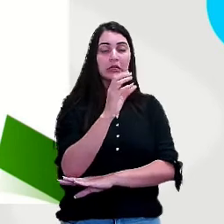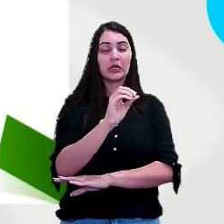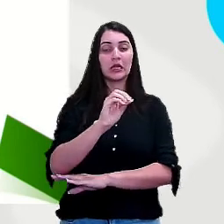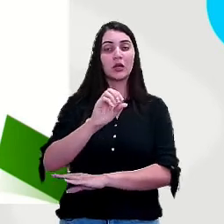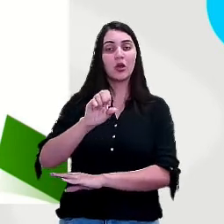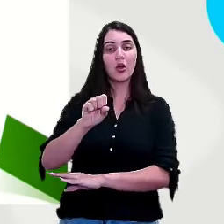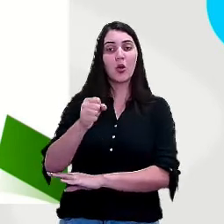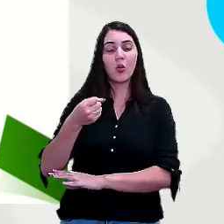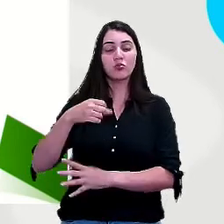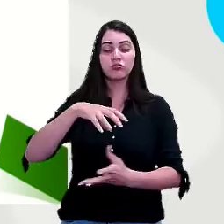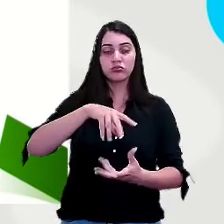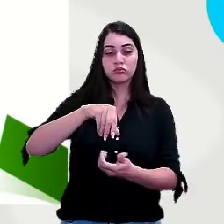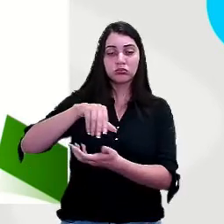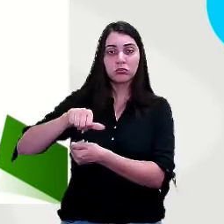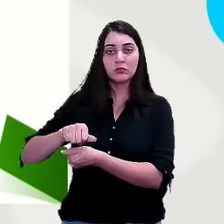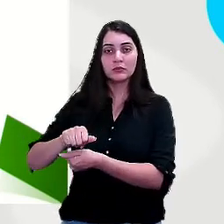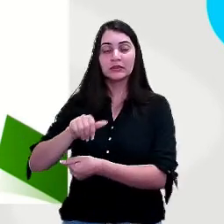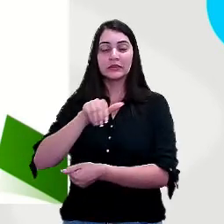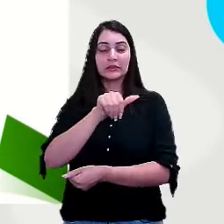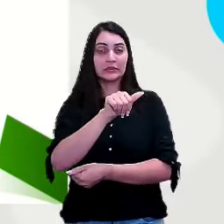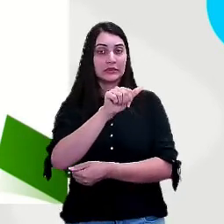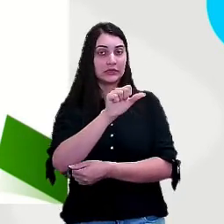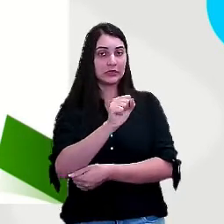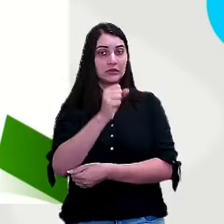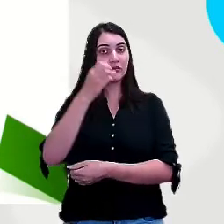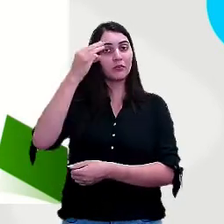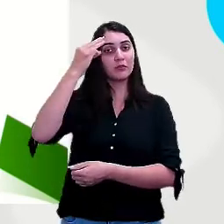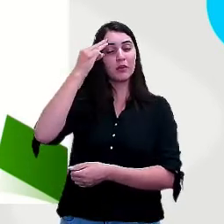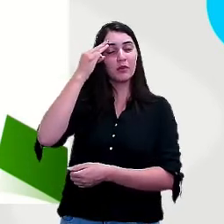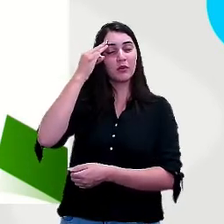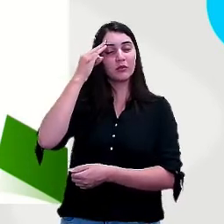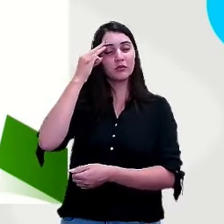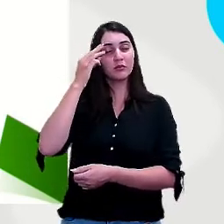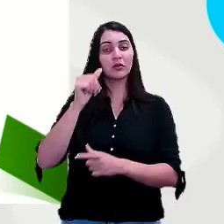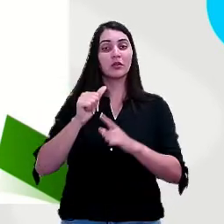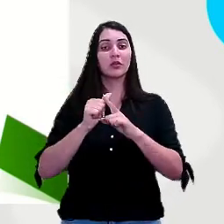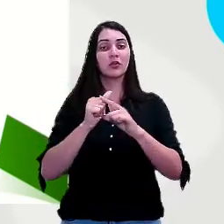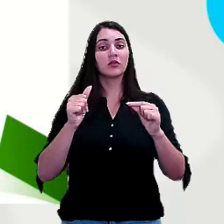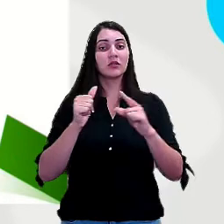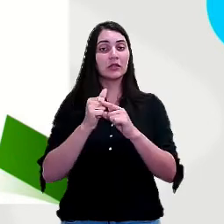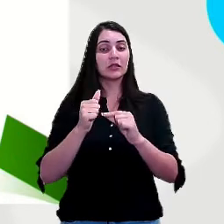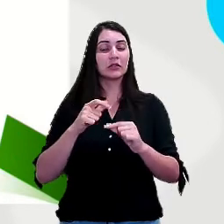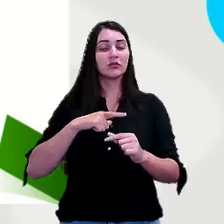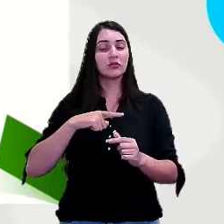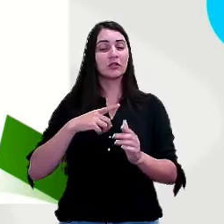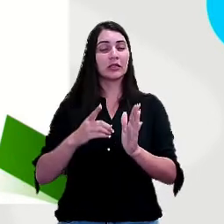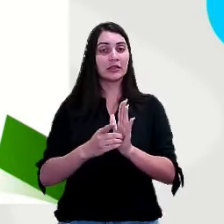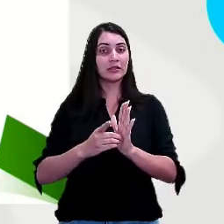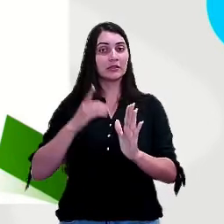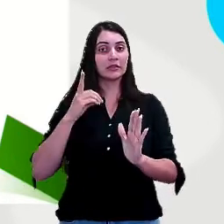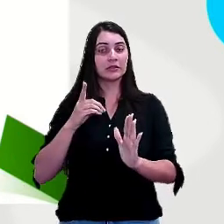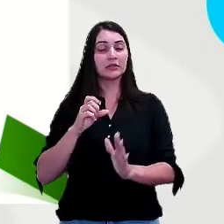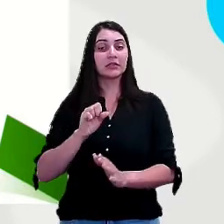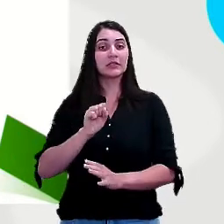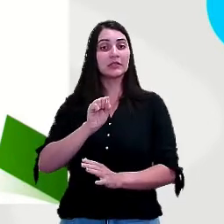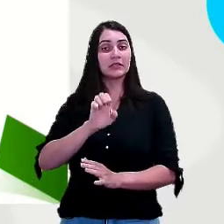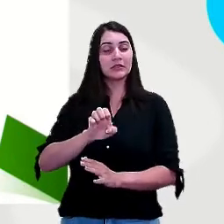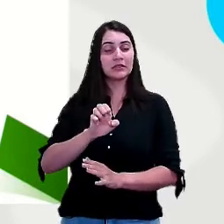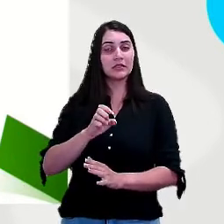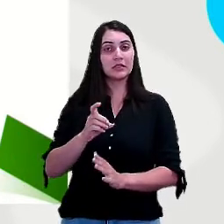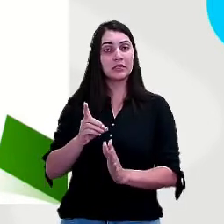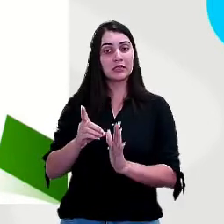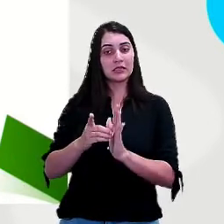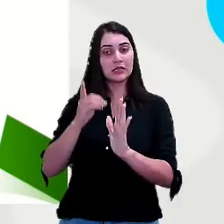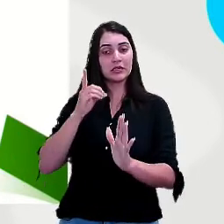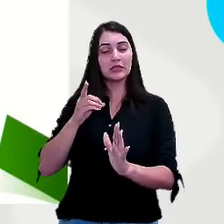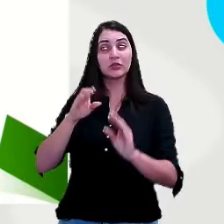planetas, as memórias. Então, os artigos, eles estão vindo antes. Se antes dele, antes do céu,